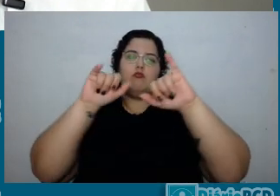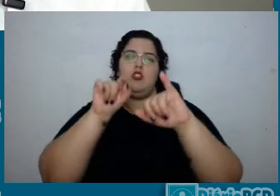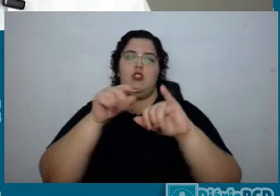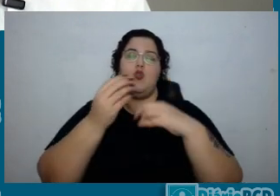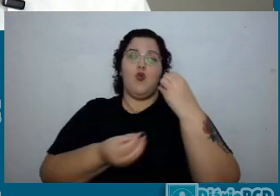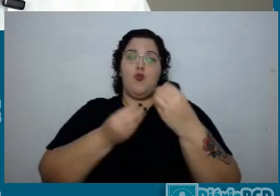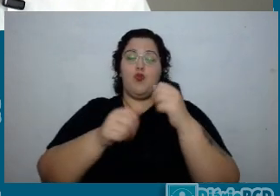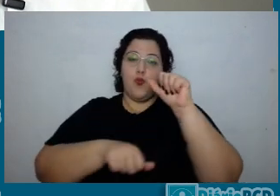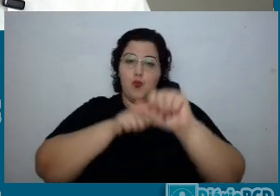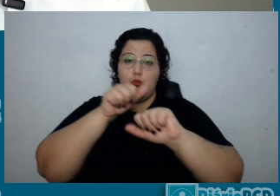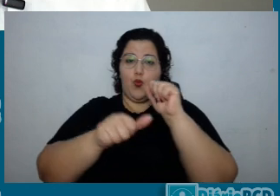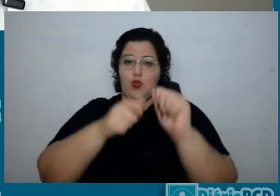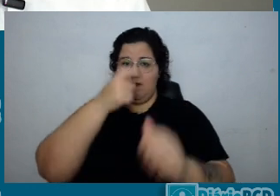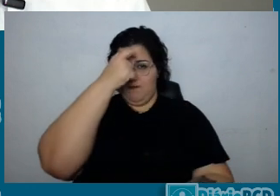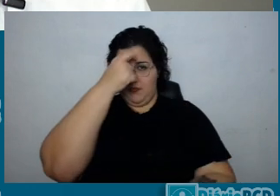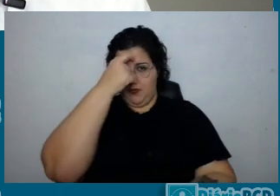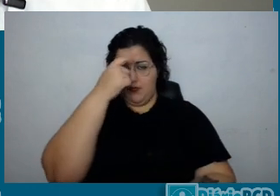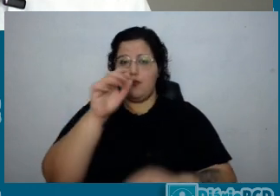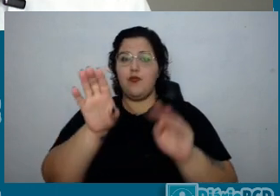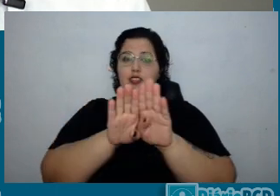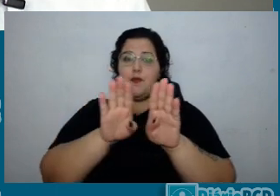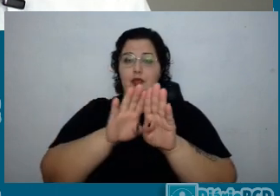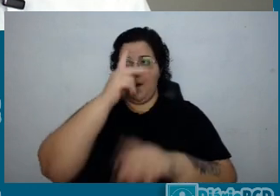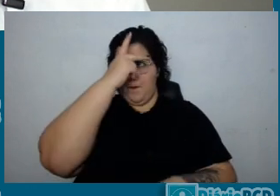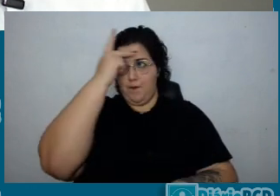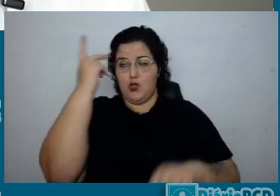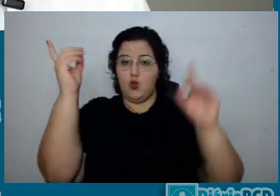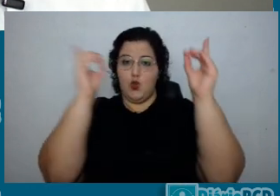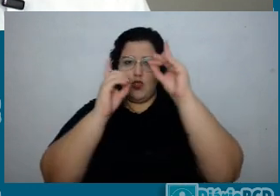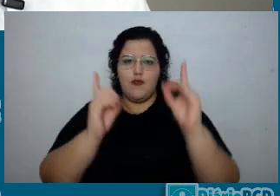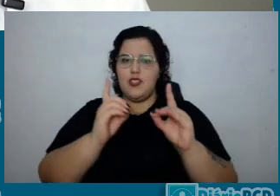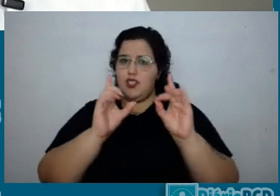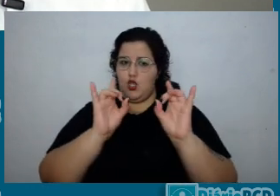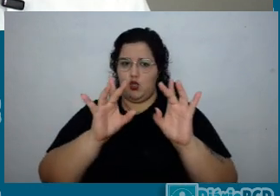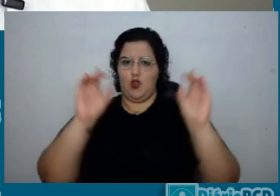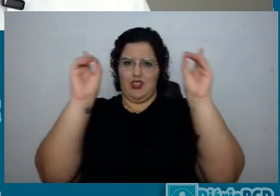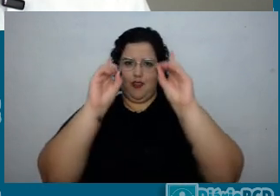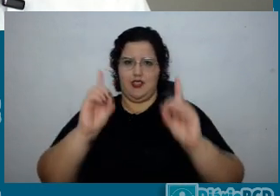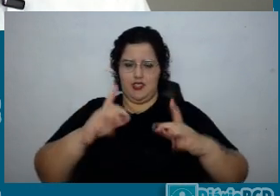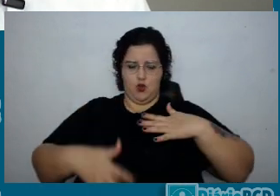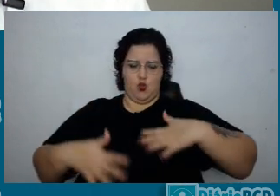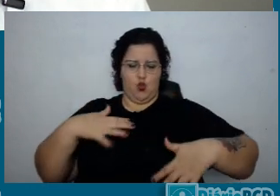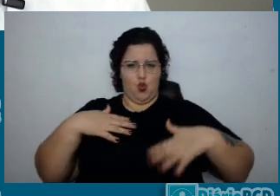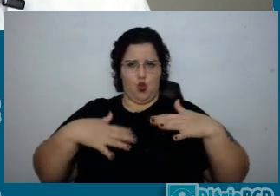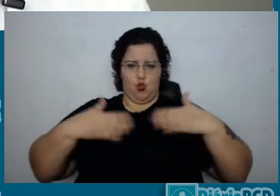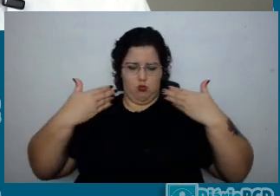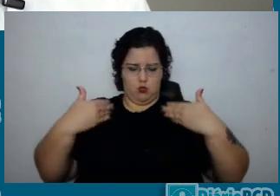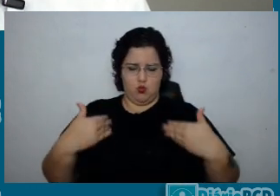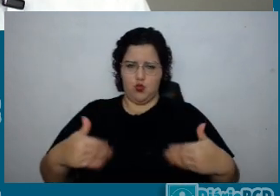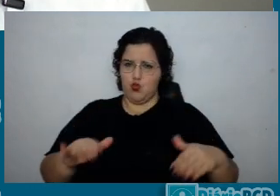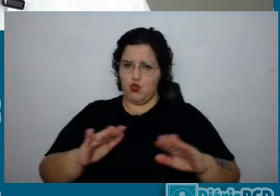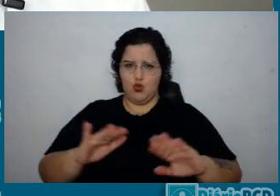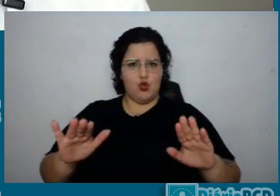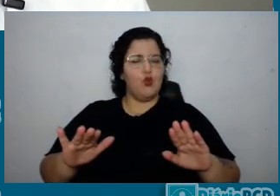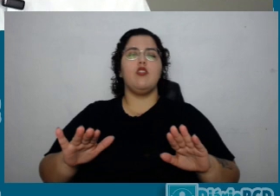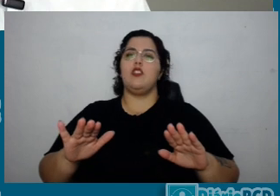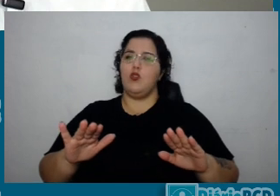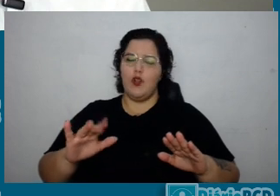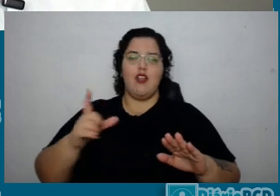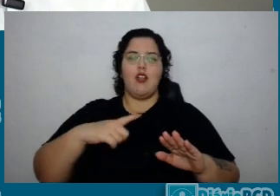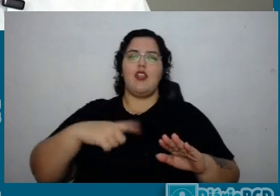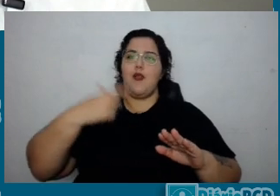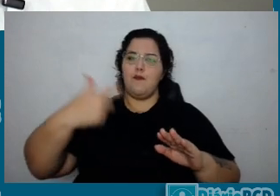o paradigma biomédico de deficiência e começar a observar que não são os nossos corpos com